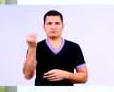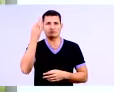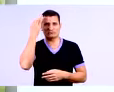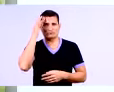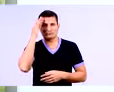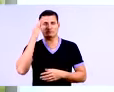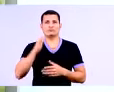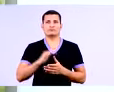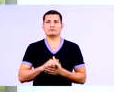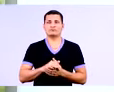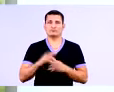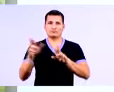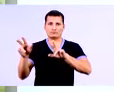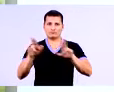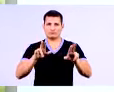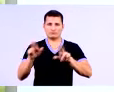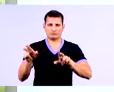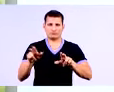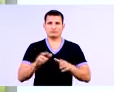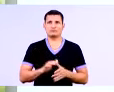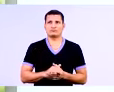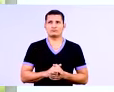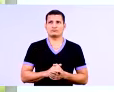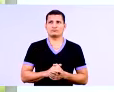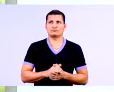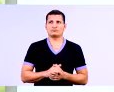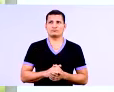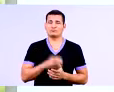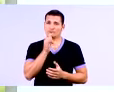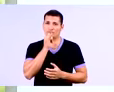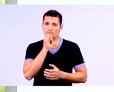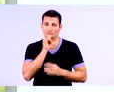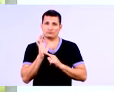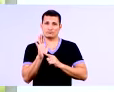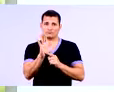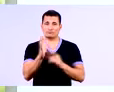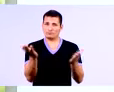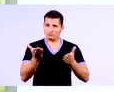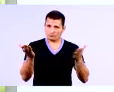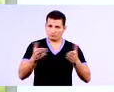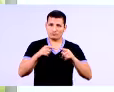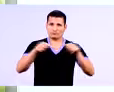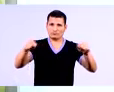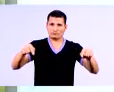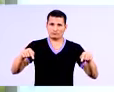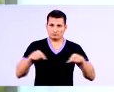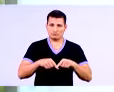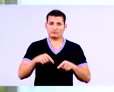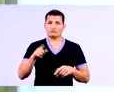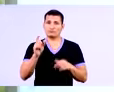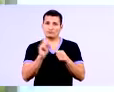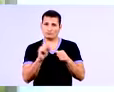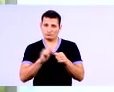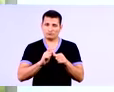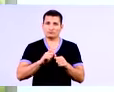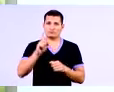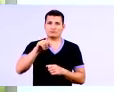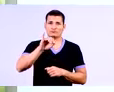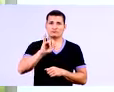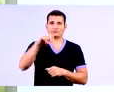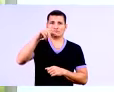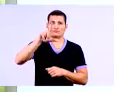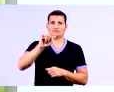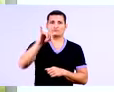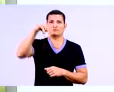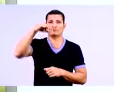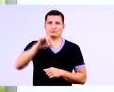entender essa diferença. No exemplo que nós estamos citando em sala de aula, nós estamos fazendo um modelo inline, aquele